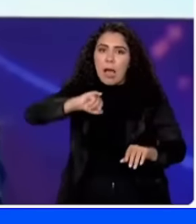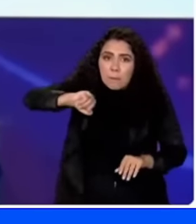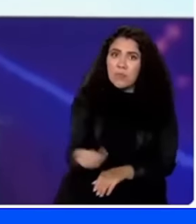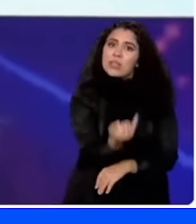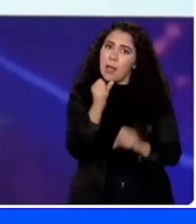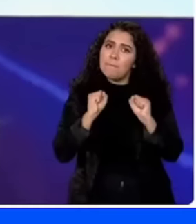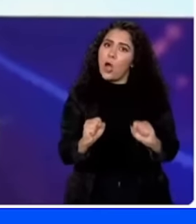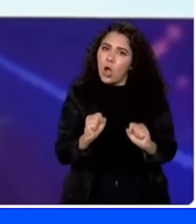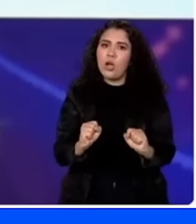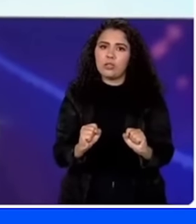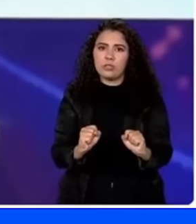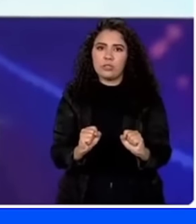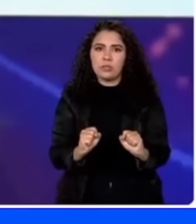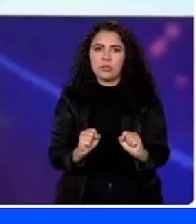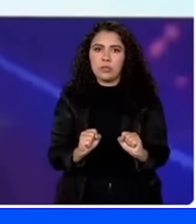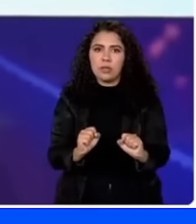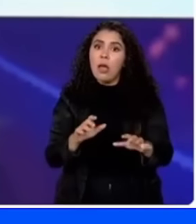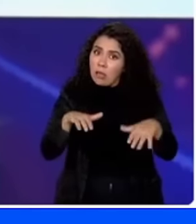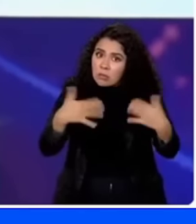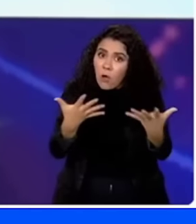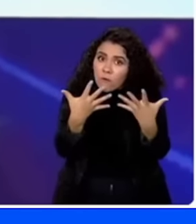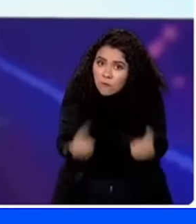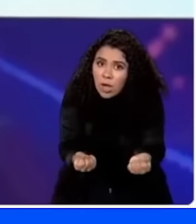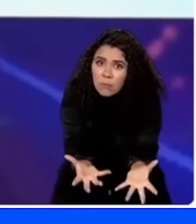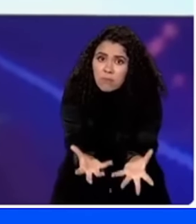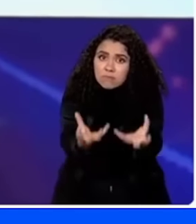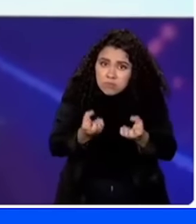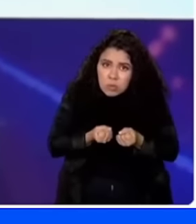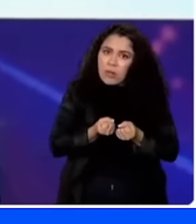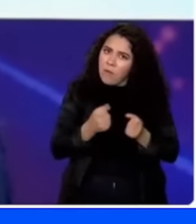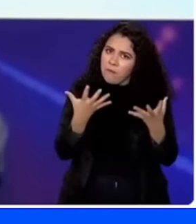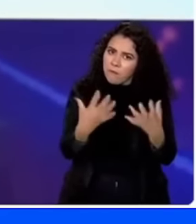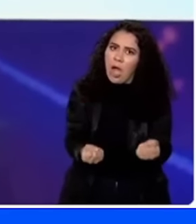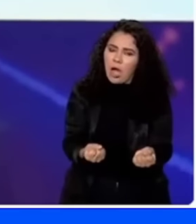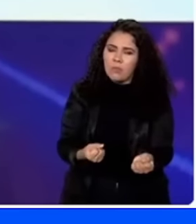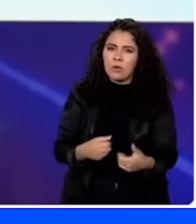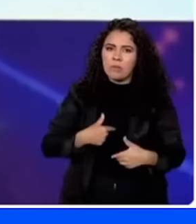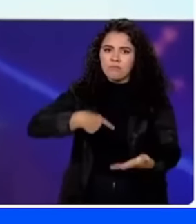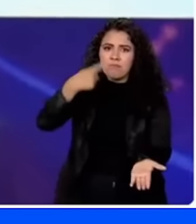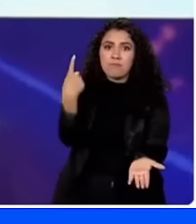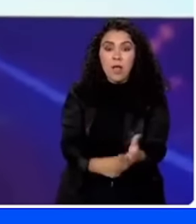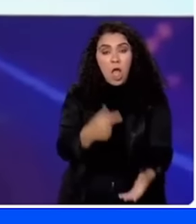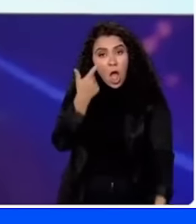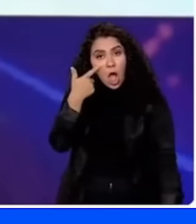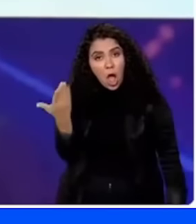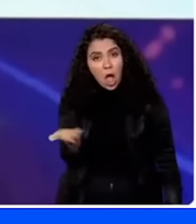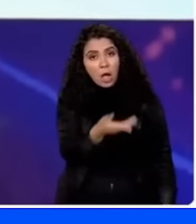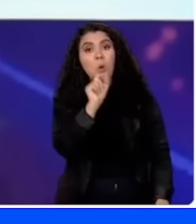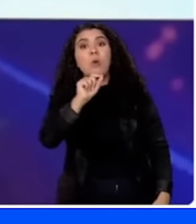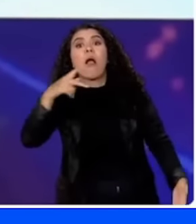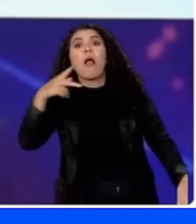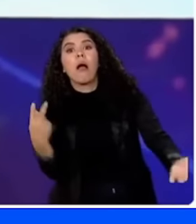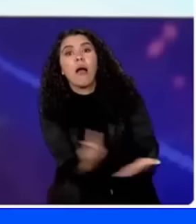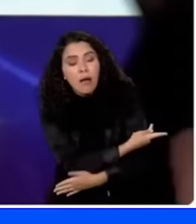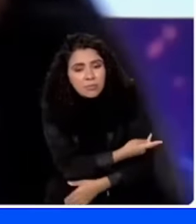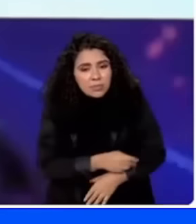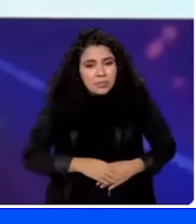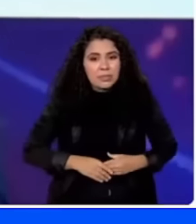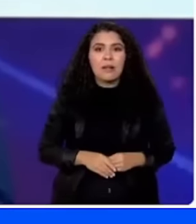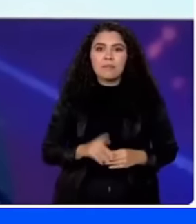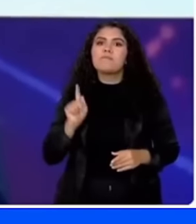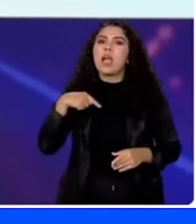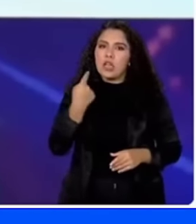Eu falei: então nós vamos adotar esse negócio. Veja o que aconteceu. nós